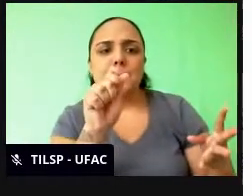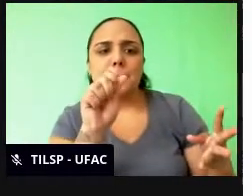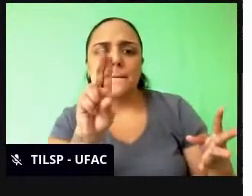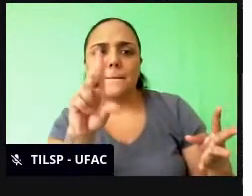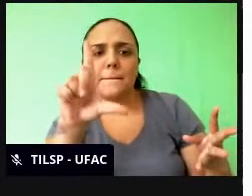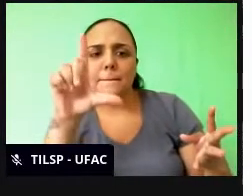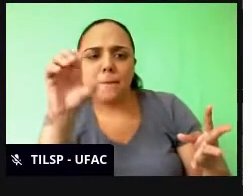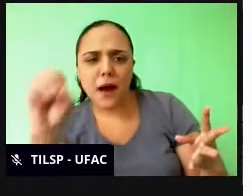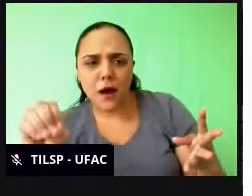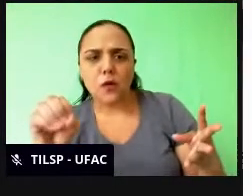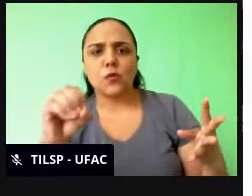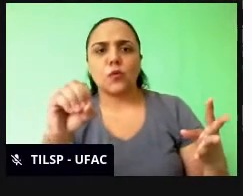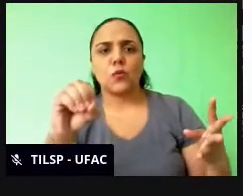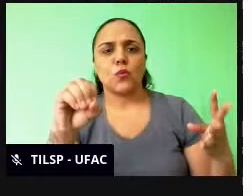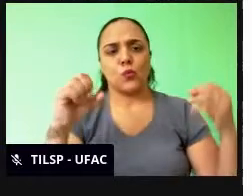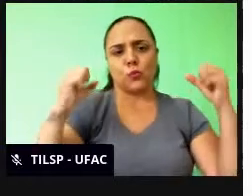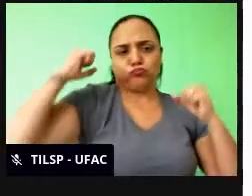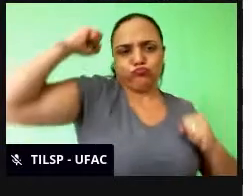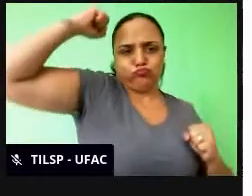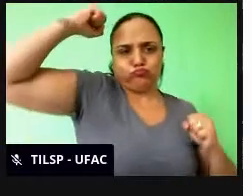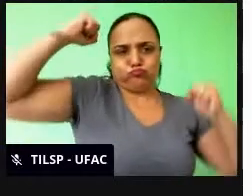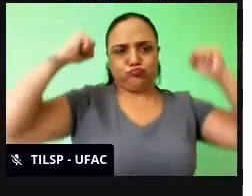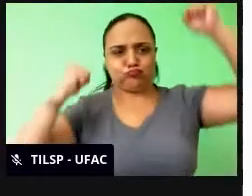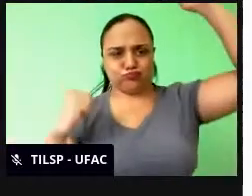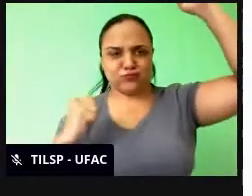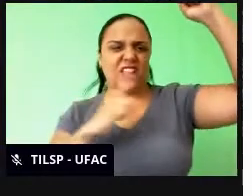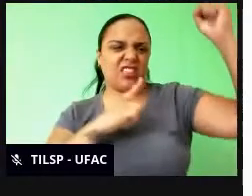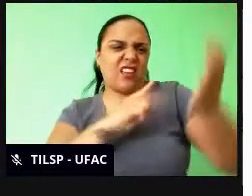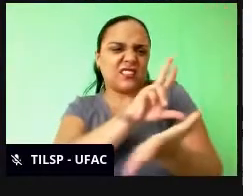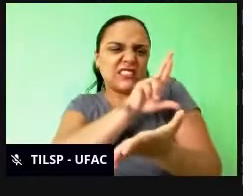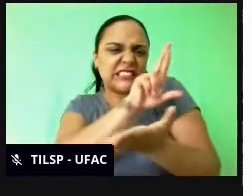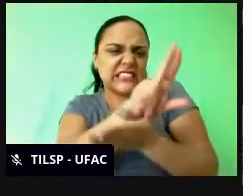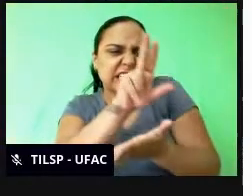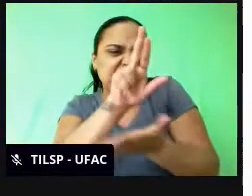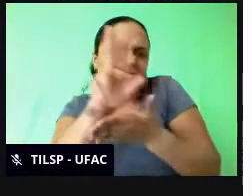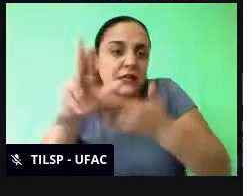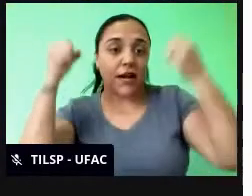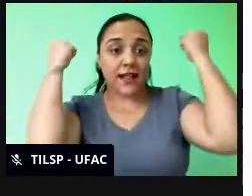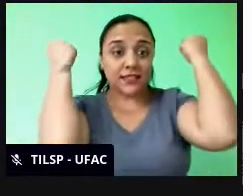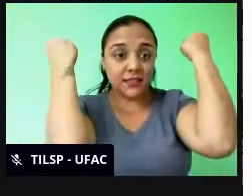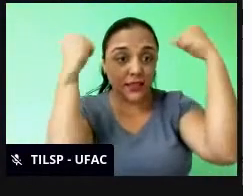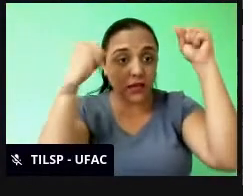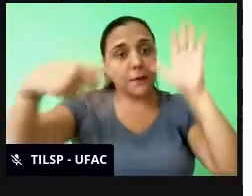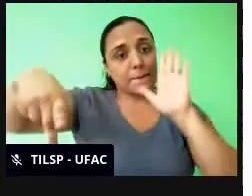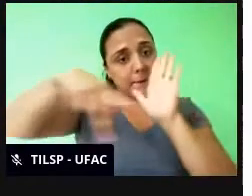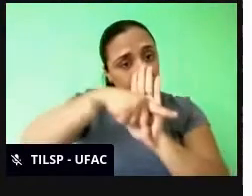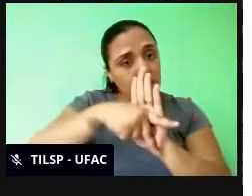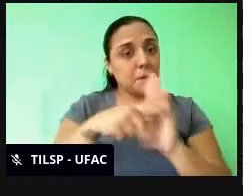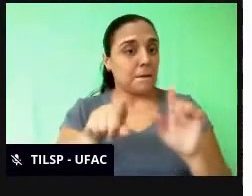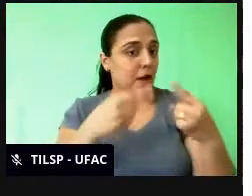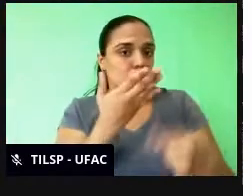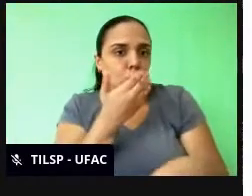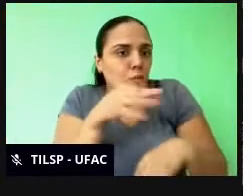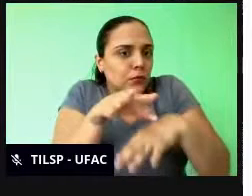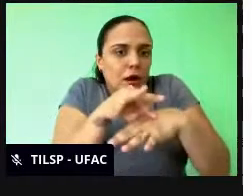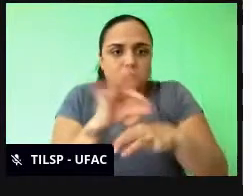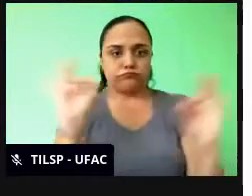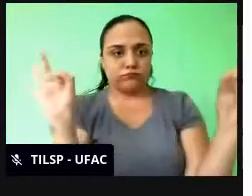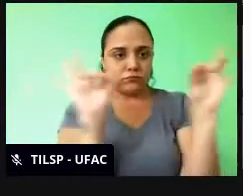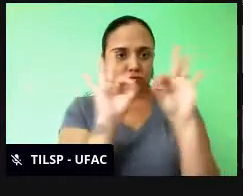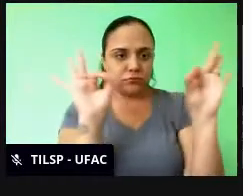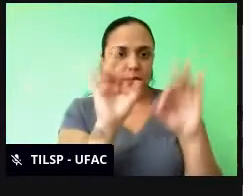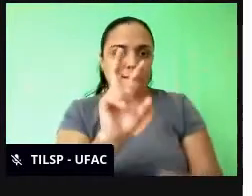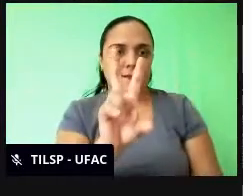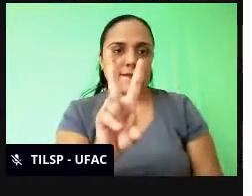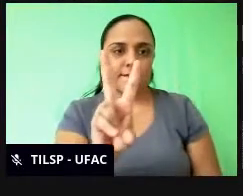temos diversos atletas em diferentes modalidades esportivas e que são veganos. A partir disso, a gente já consegue